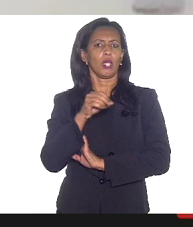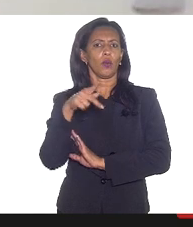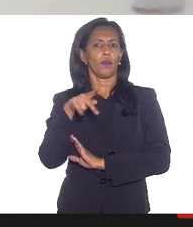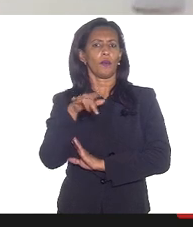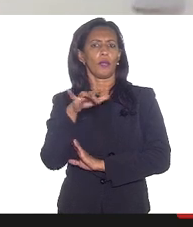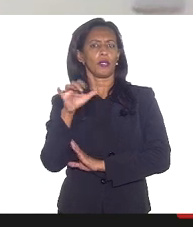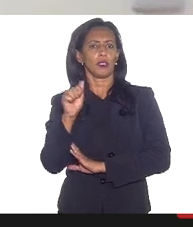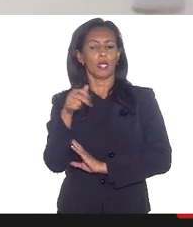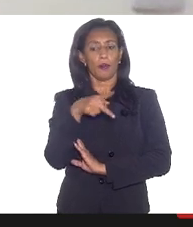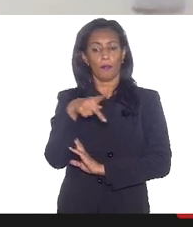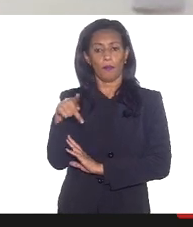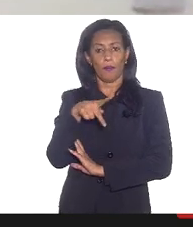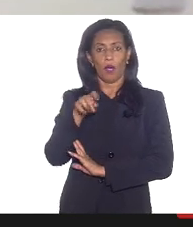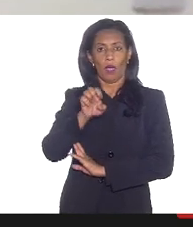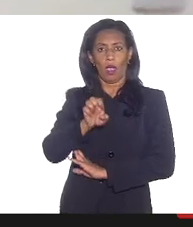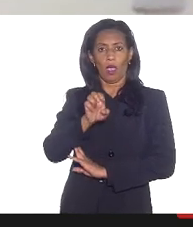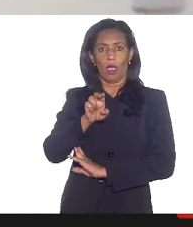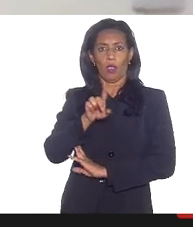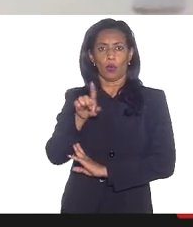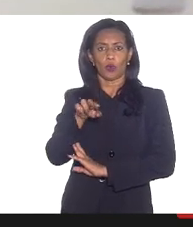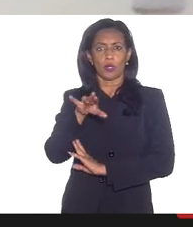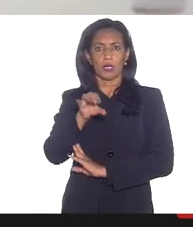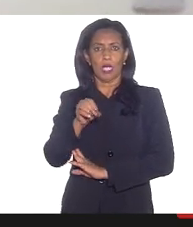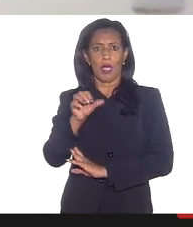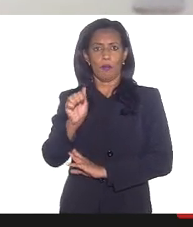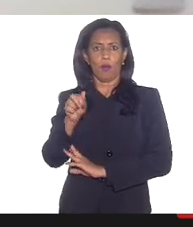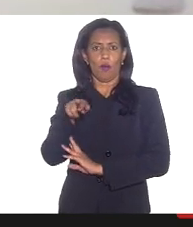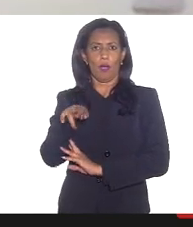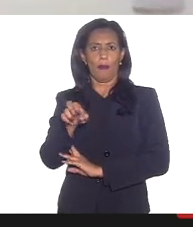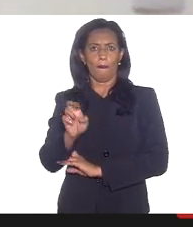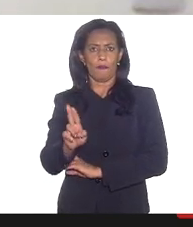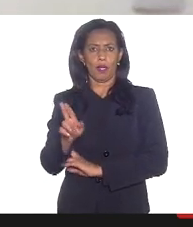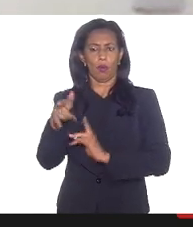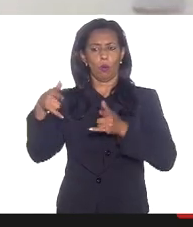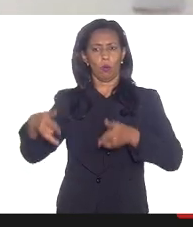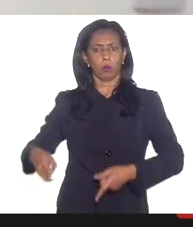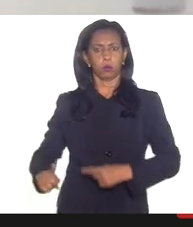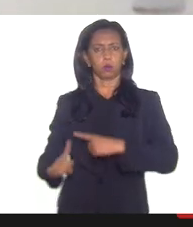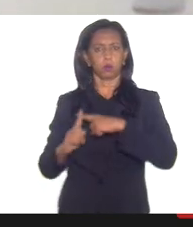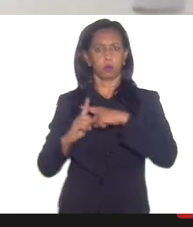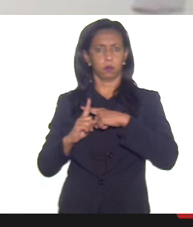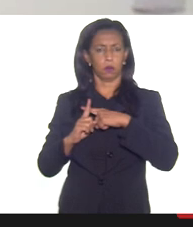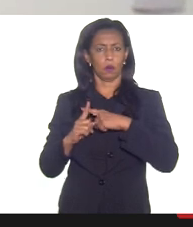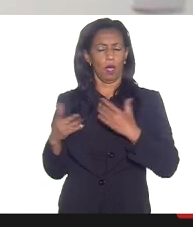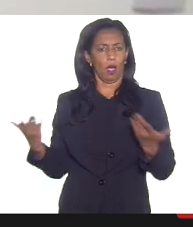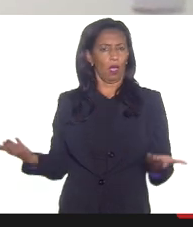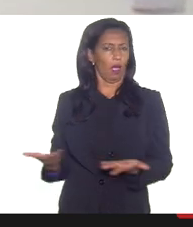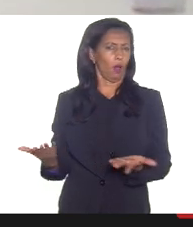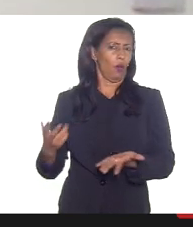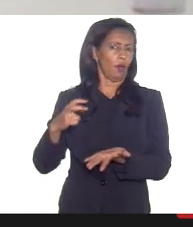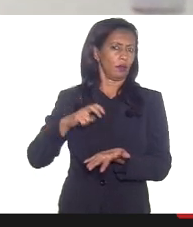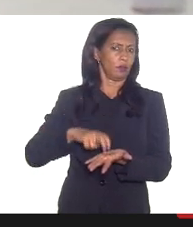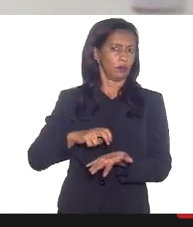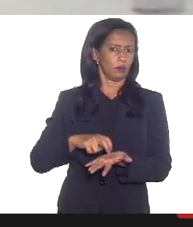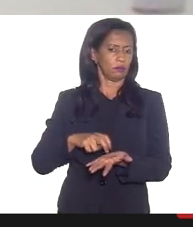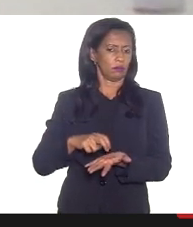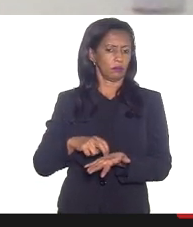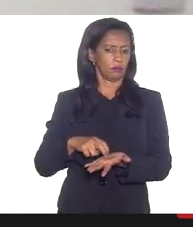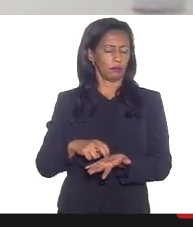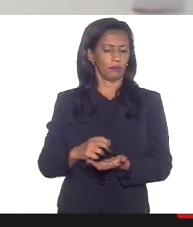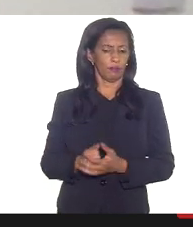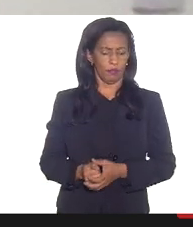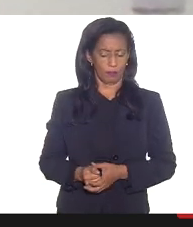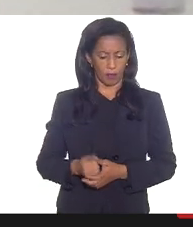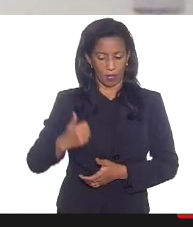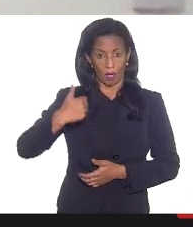o professor Eusébio Abreu Nunes. Ele vai ser enterrado agora de manhã, né? Por isso, inclusive, uma